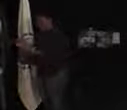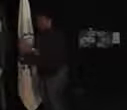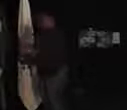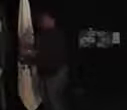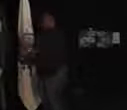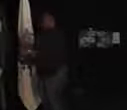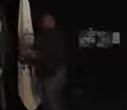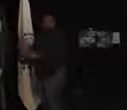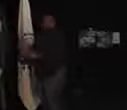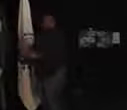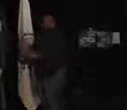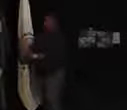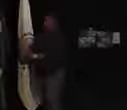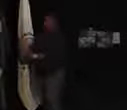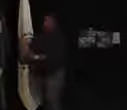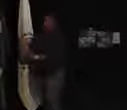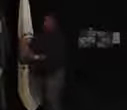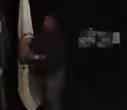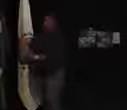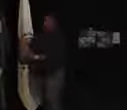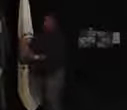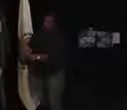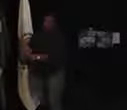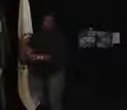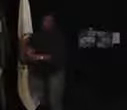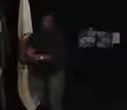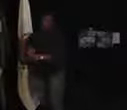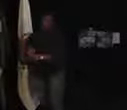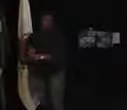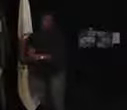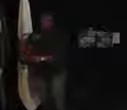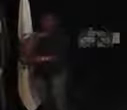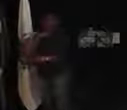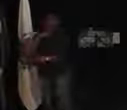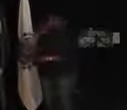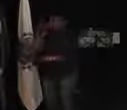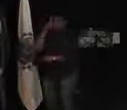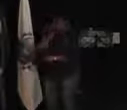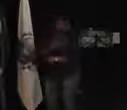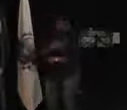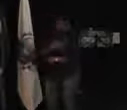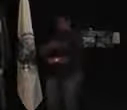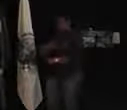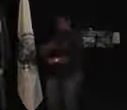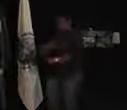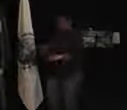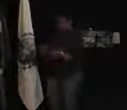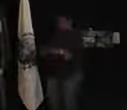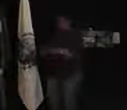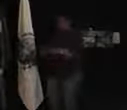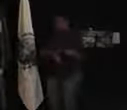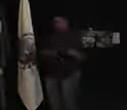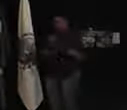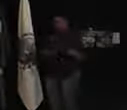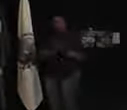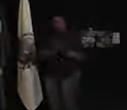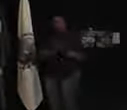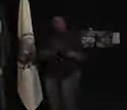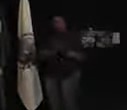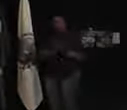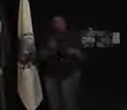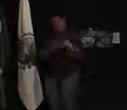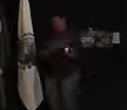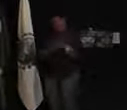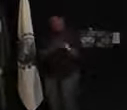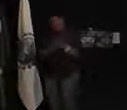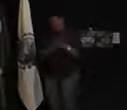ter que sair. Aí ela sai, porque ela tem dificuldade para começar. Aí o filhinho consegue tirar, ela vai lá atender o menino.